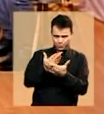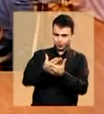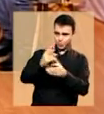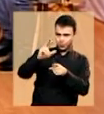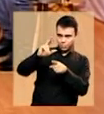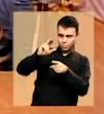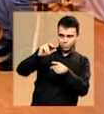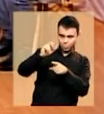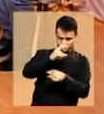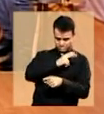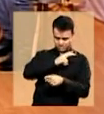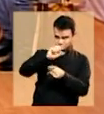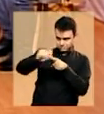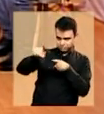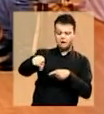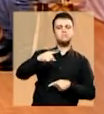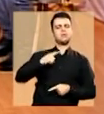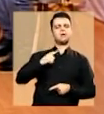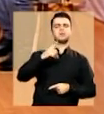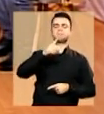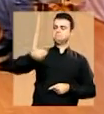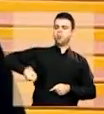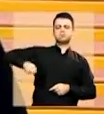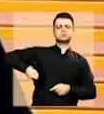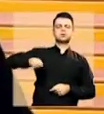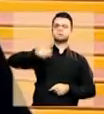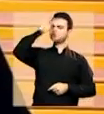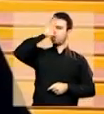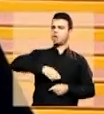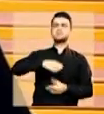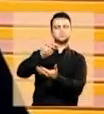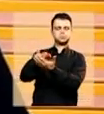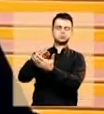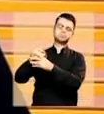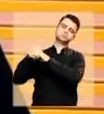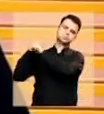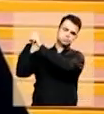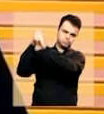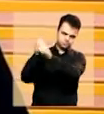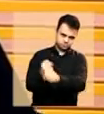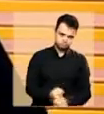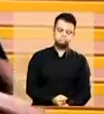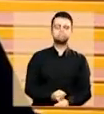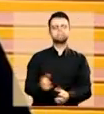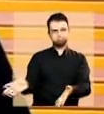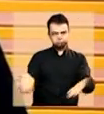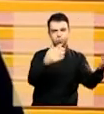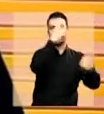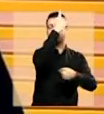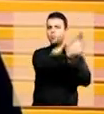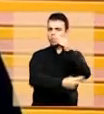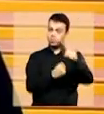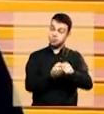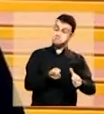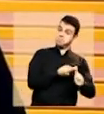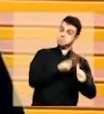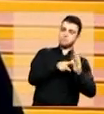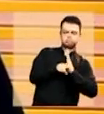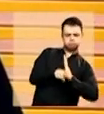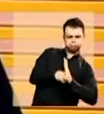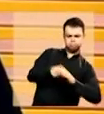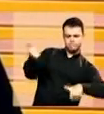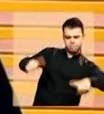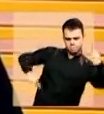em escolas particulares. E eles vão participar desse programa durante um ano, passam por uma seleção. E também tem o